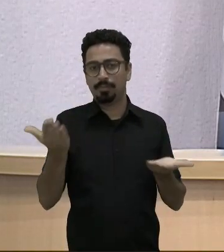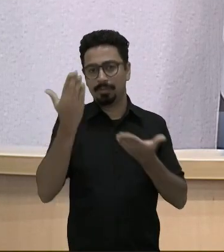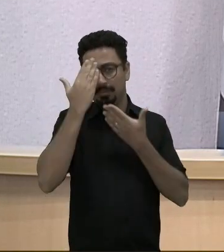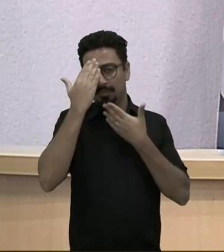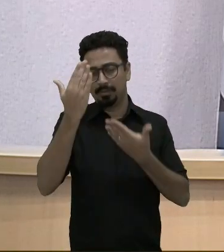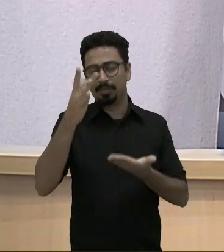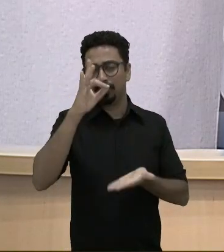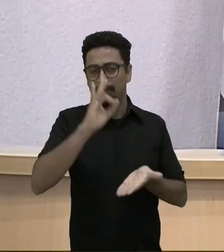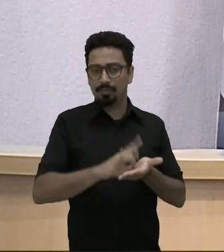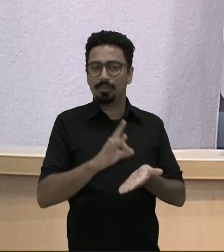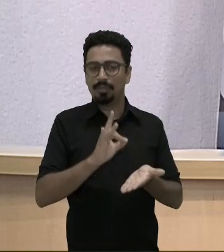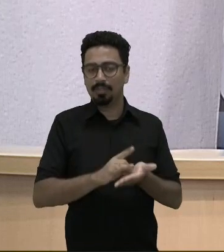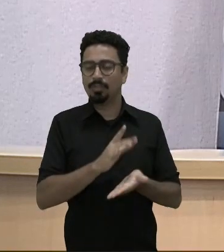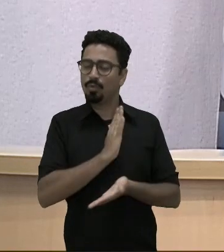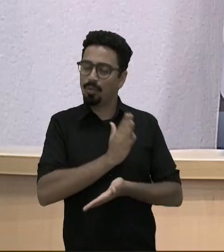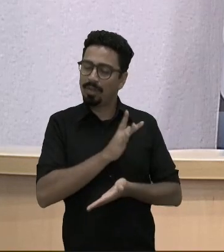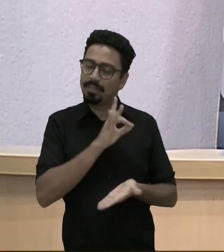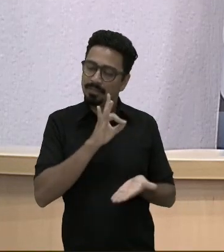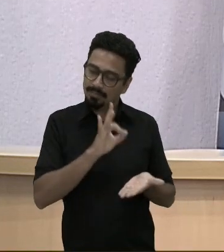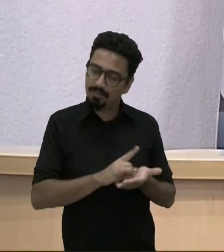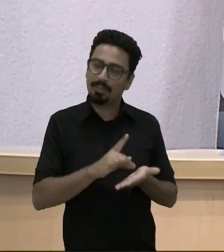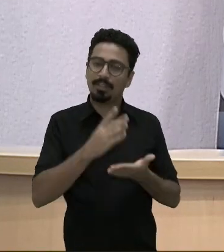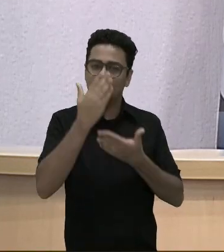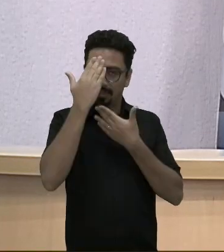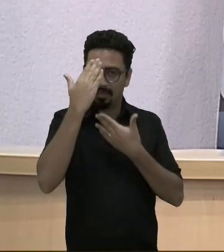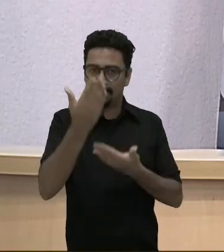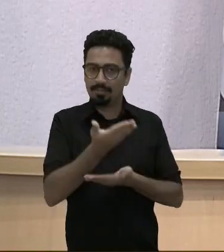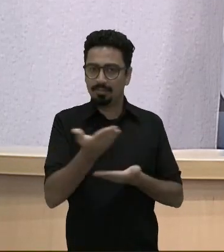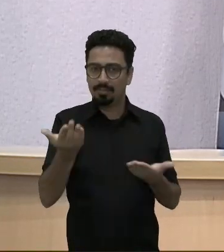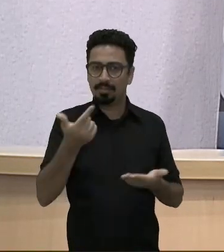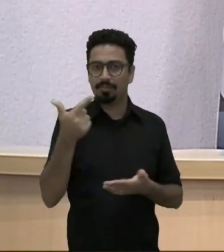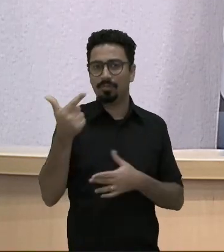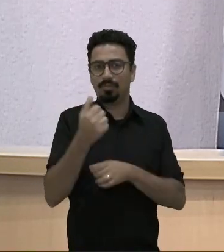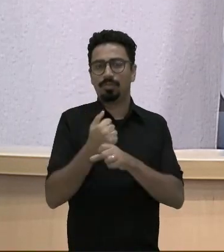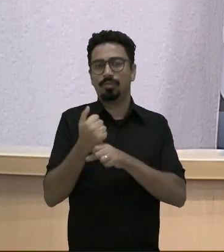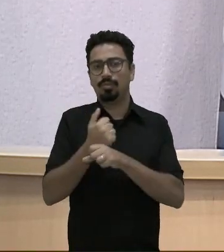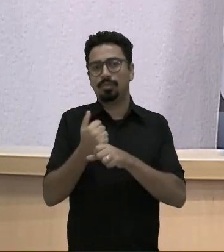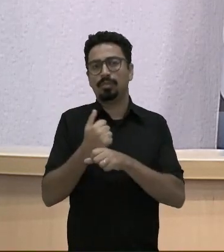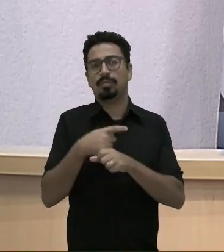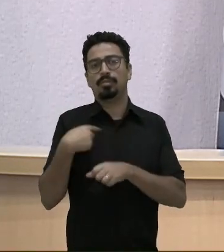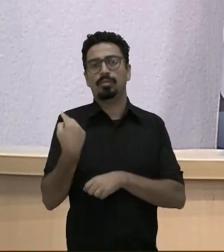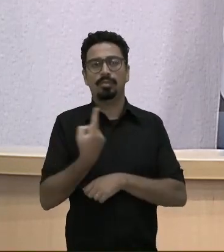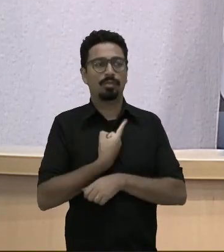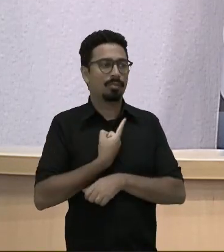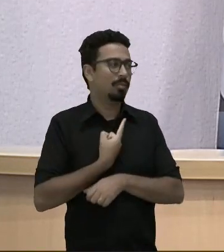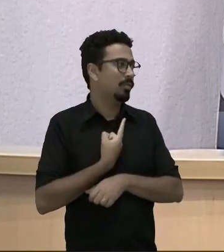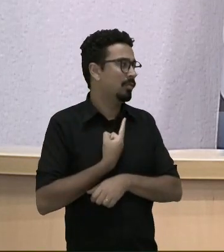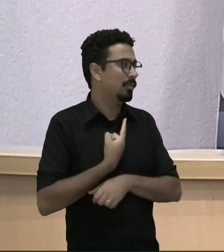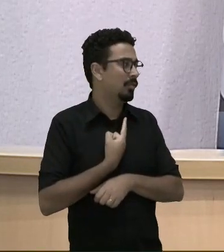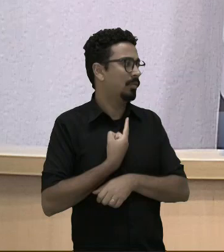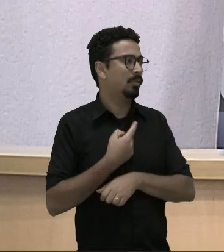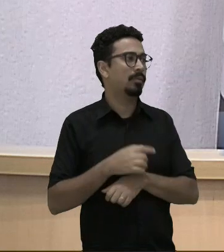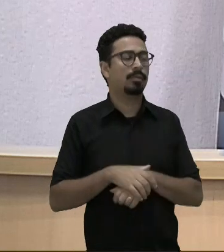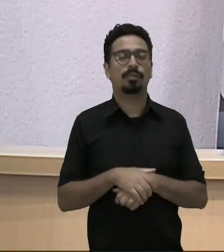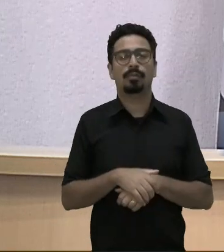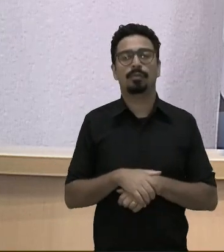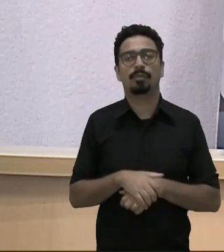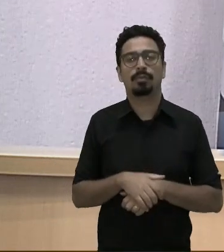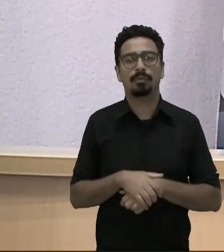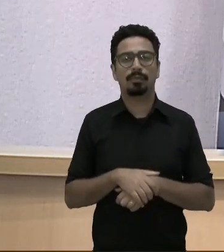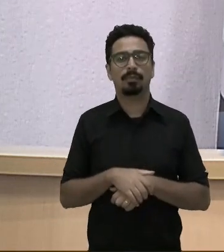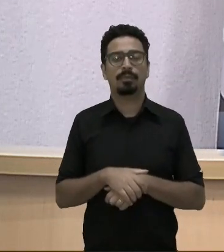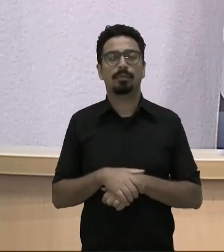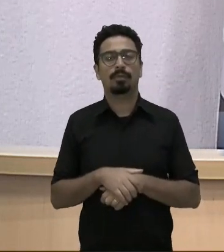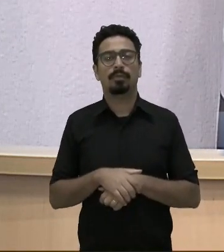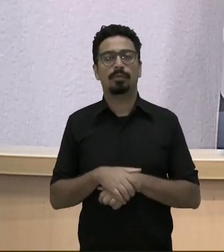no fundo do coração, tá? Por 22 anos que a gente vem fazendo esse trabalho aqui, com o apoio dos vereadores aqui. A